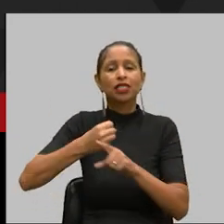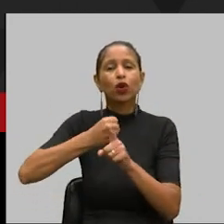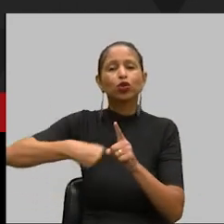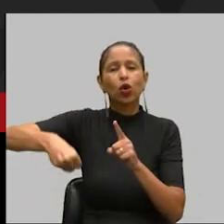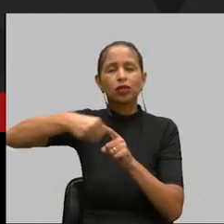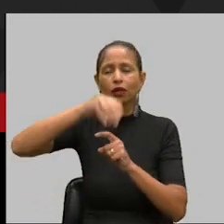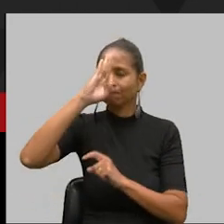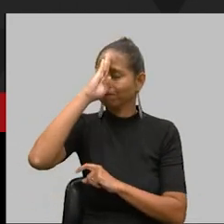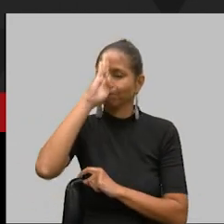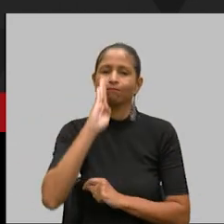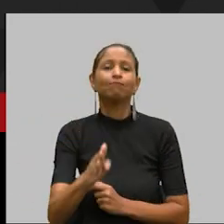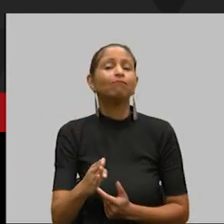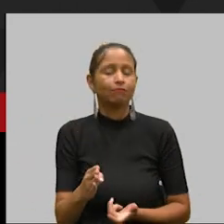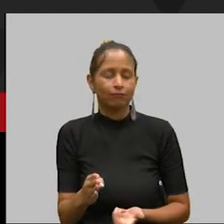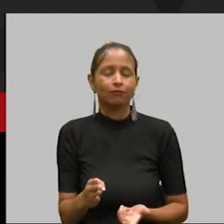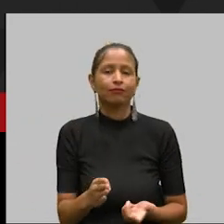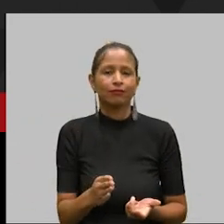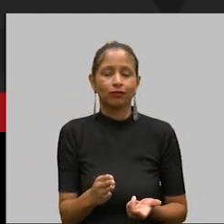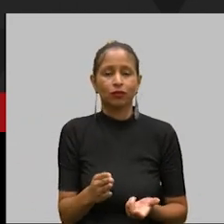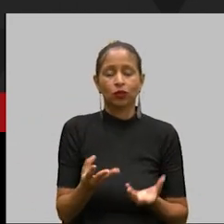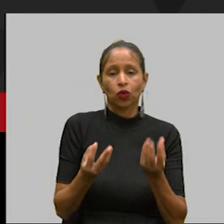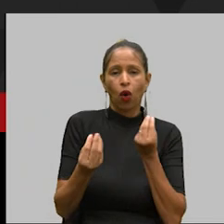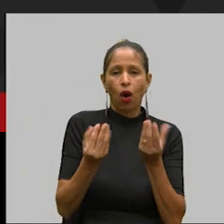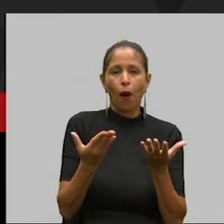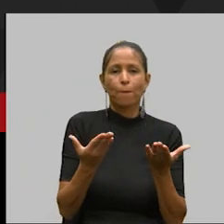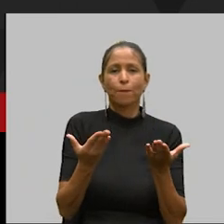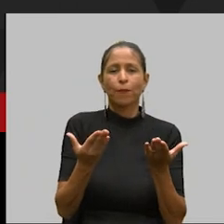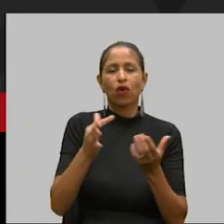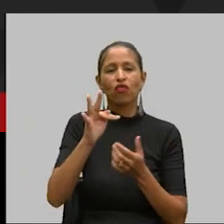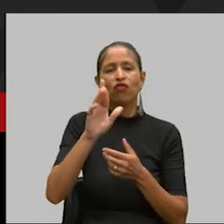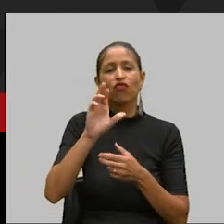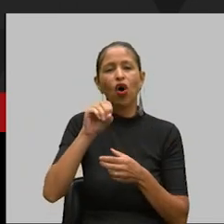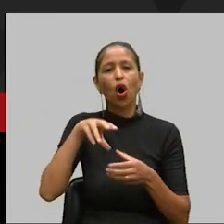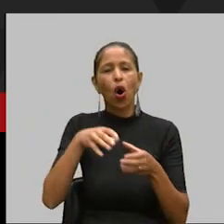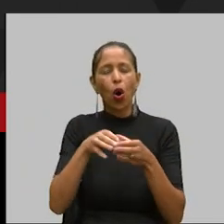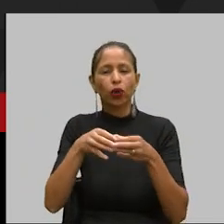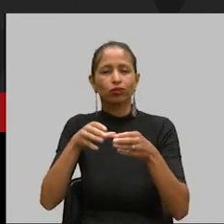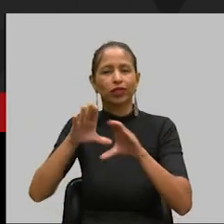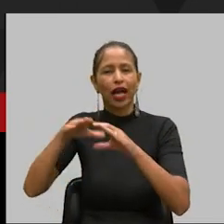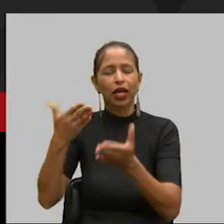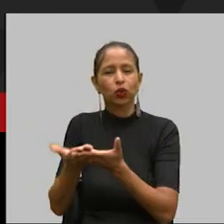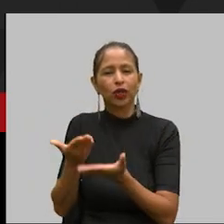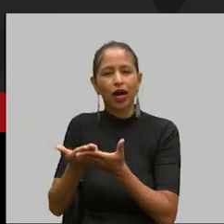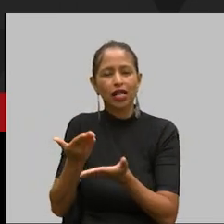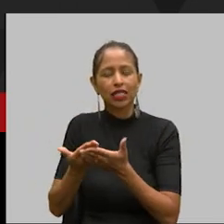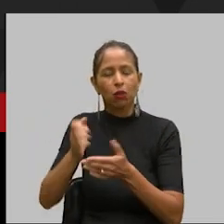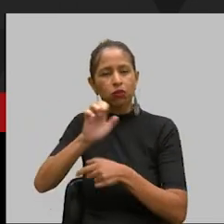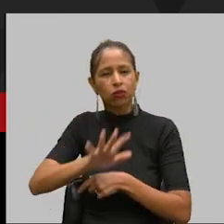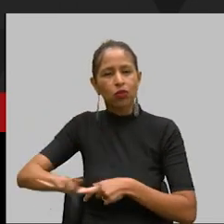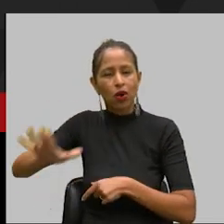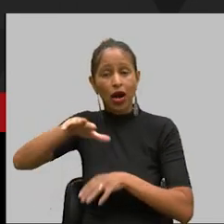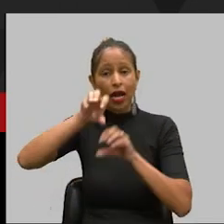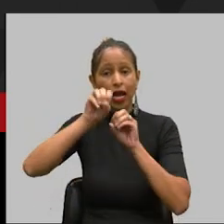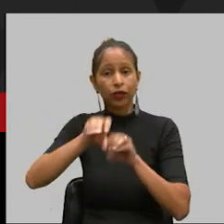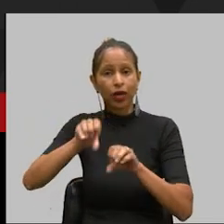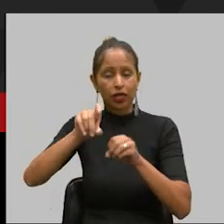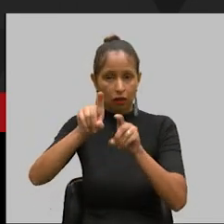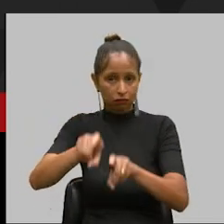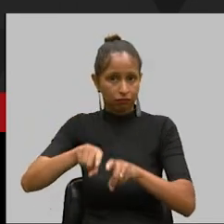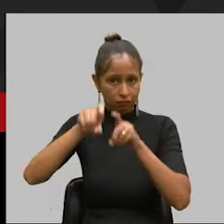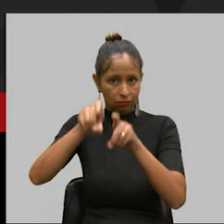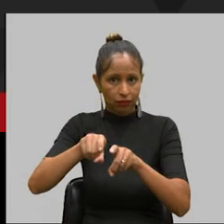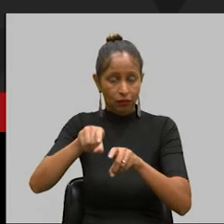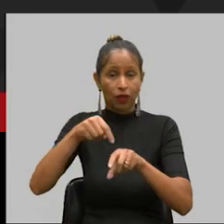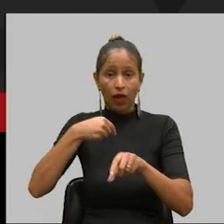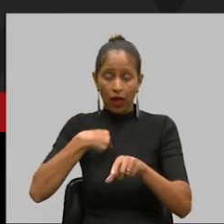fundamentais né como o fórum Nacional da Educação a comissão nacional da Educação do Campo na